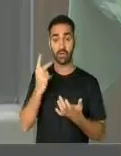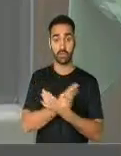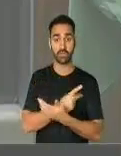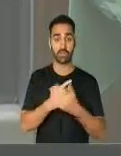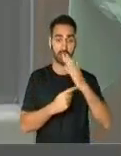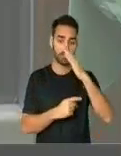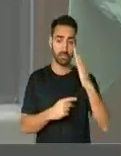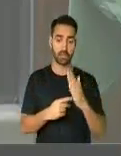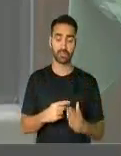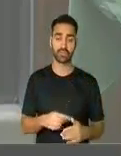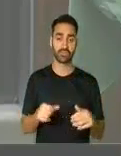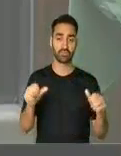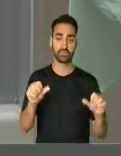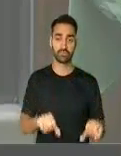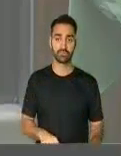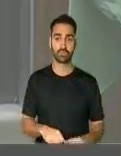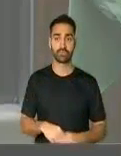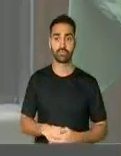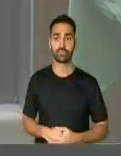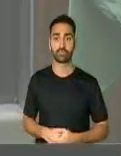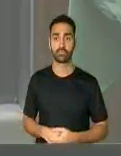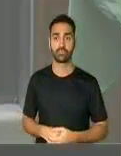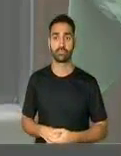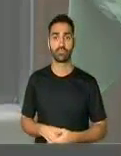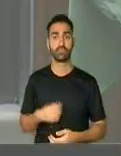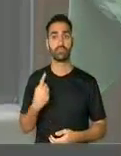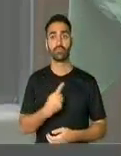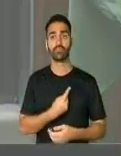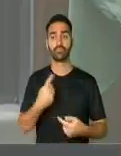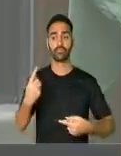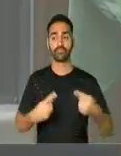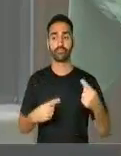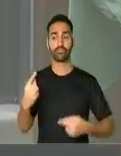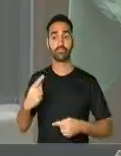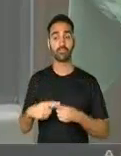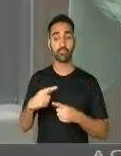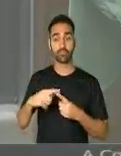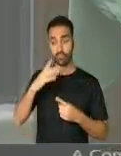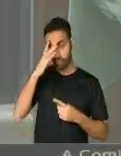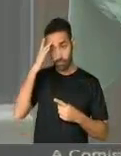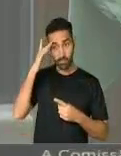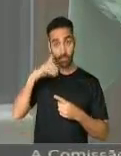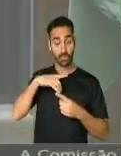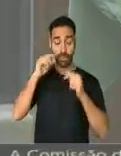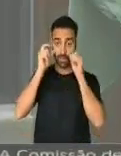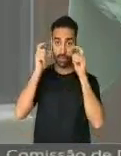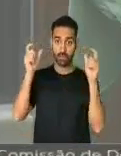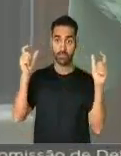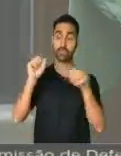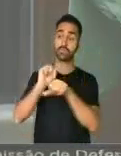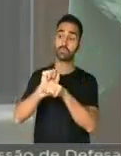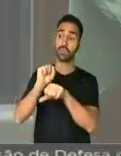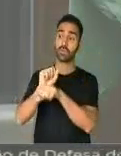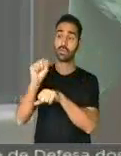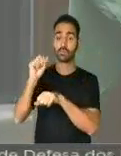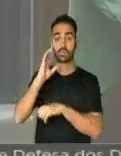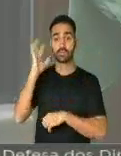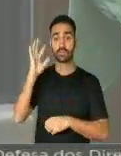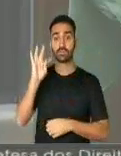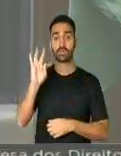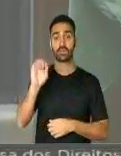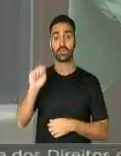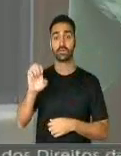país sangra nós estamos discutindo isso porque as pessoas estão muito atentas e muito ansiosas com relação à decisão do TSE é